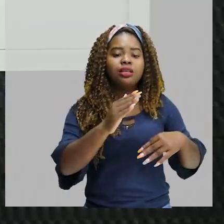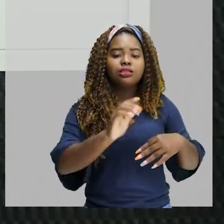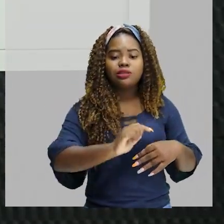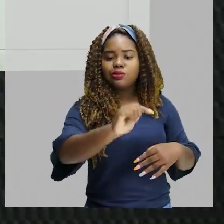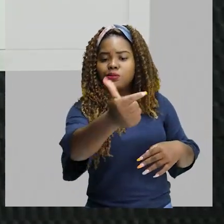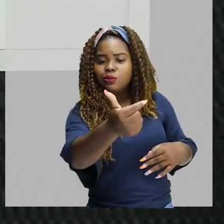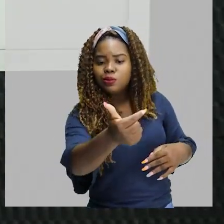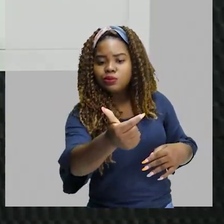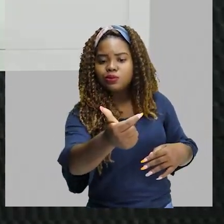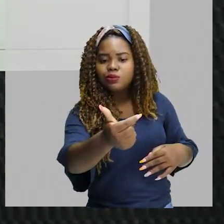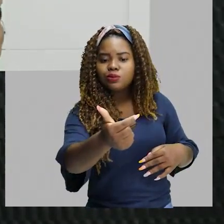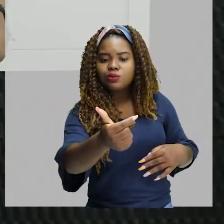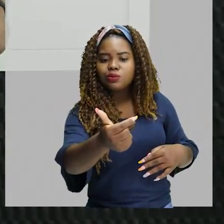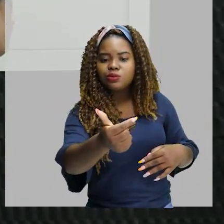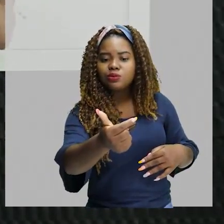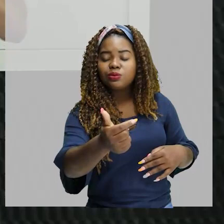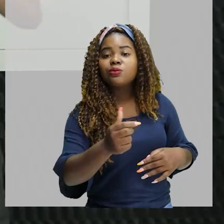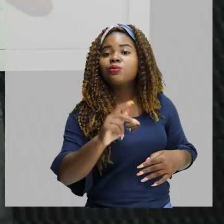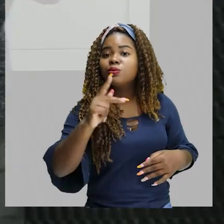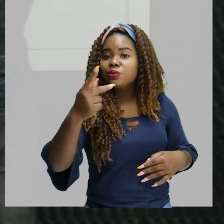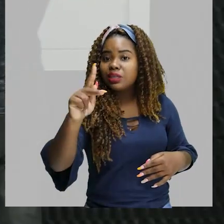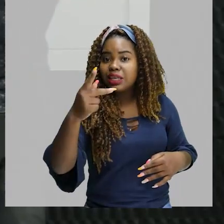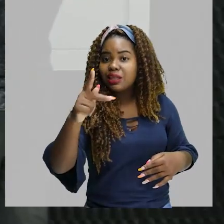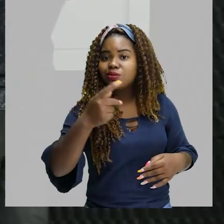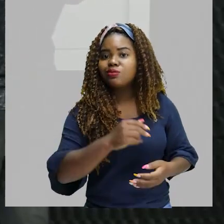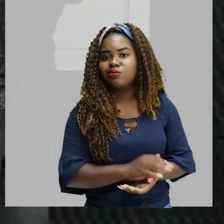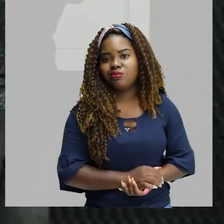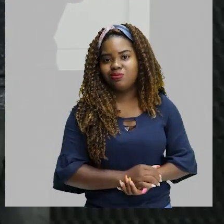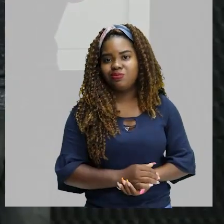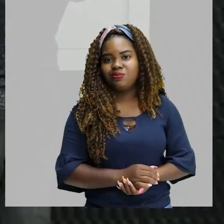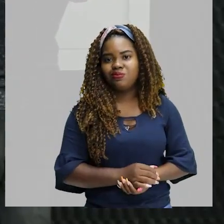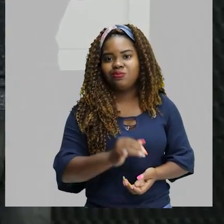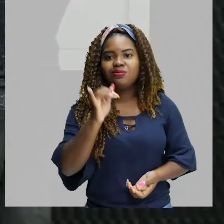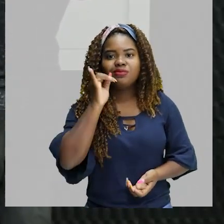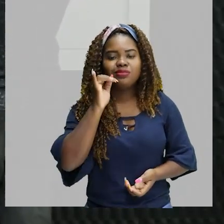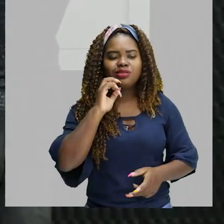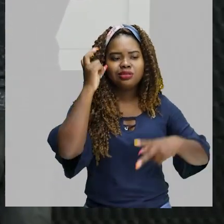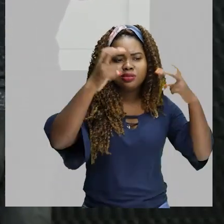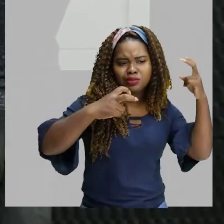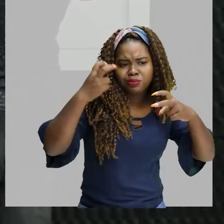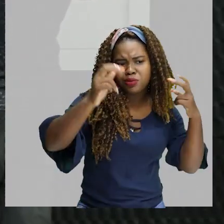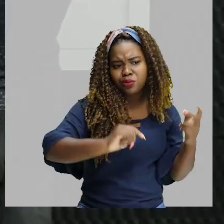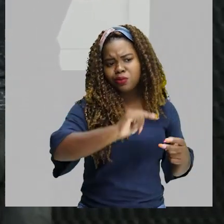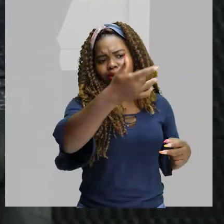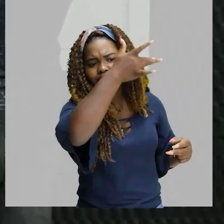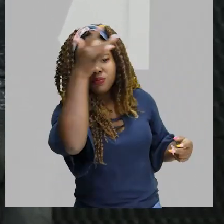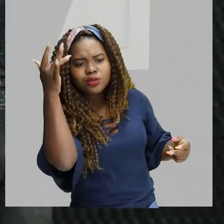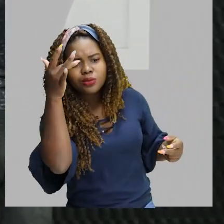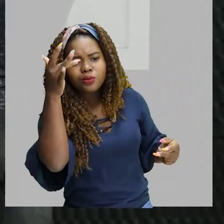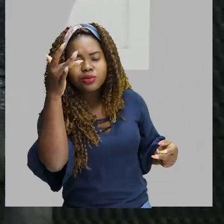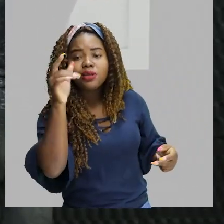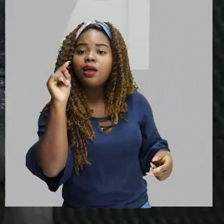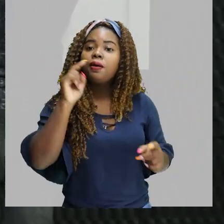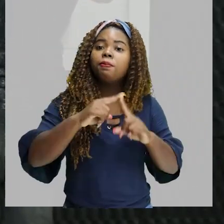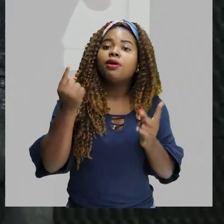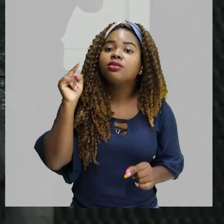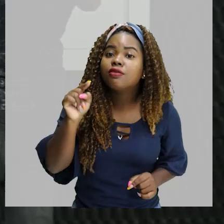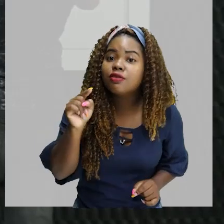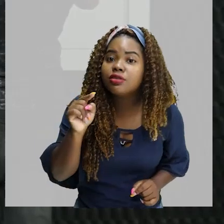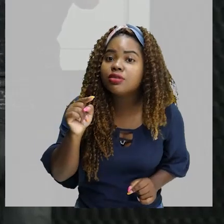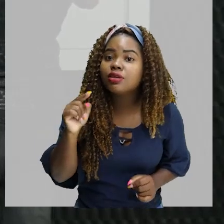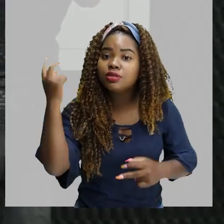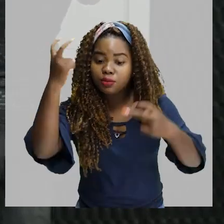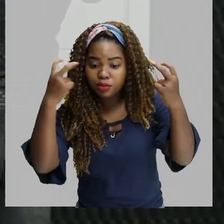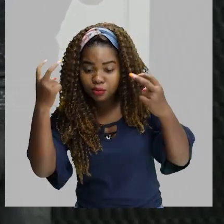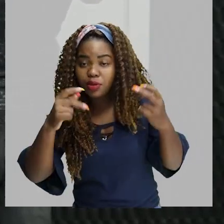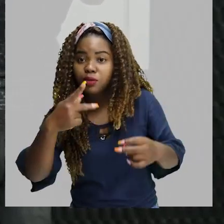se preocupa mais com o outro. Você está ligando para aquilo que está fora de si, ó. Certo? Fora